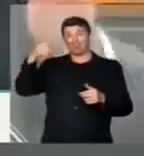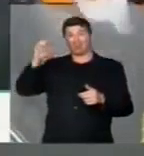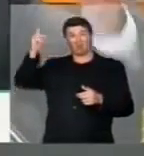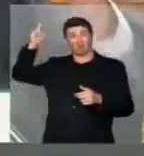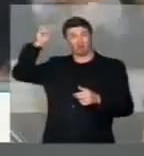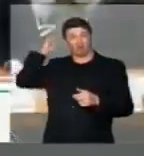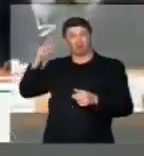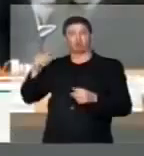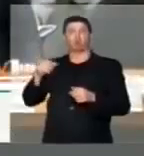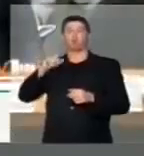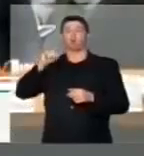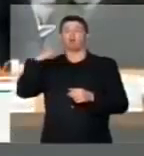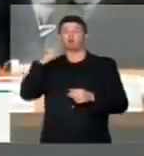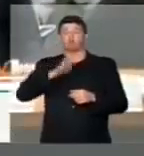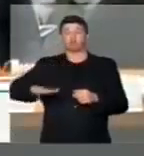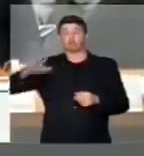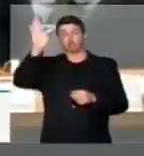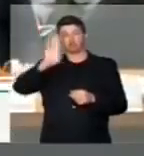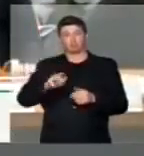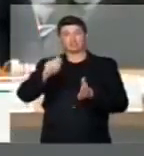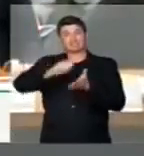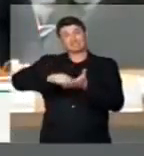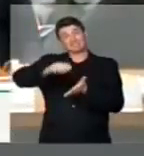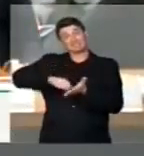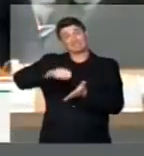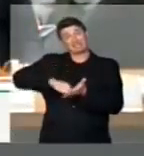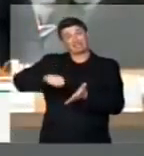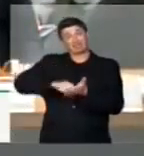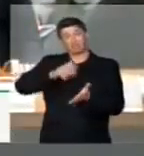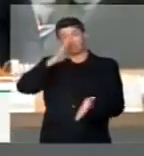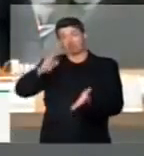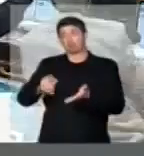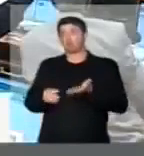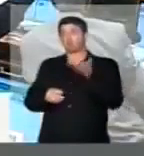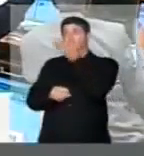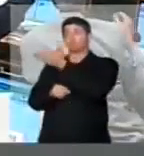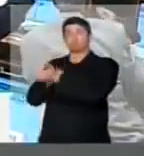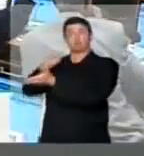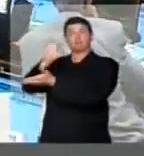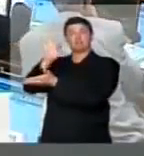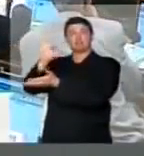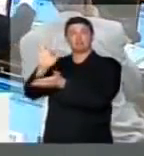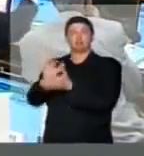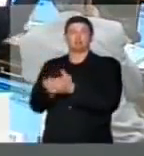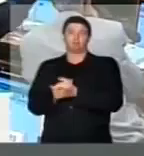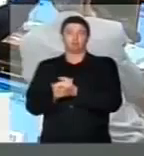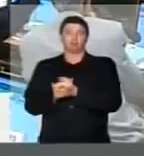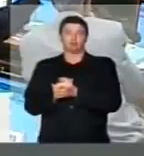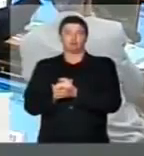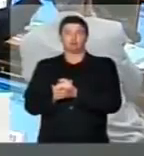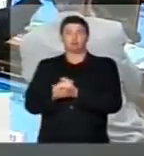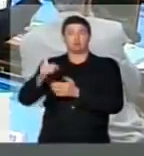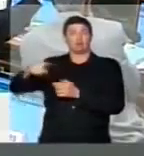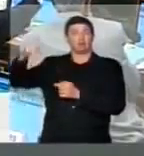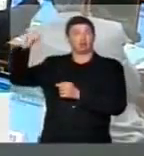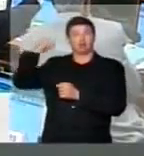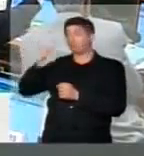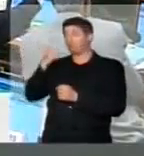eu ouvi aqui atentamente o pronunciamento do senhor ministro da AGU, Dr. Cardoso.